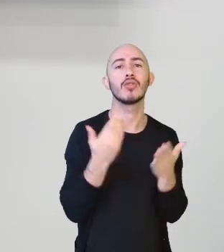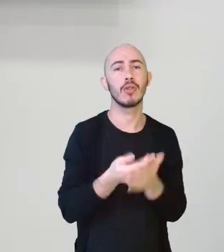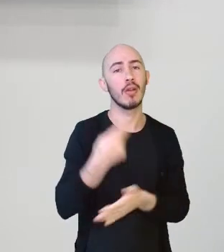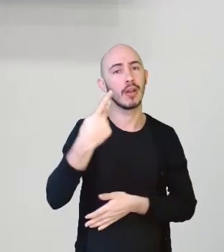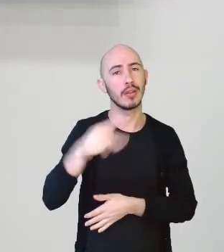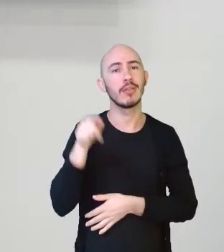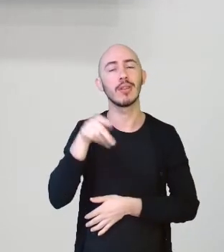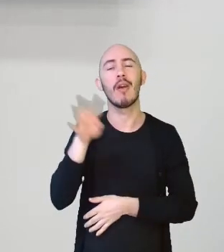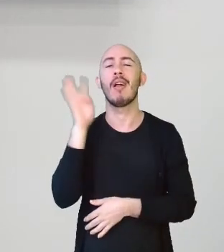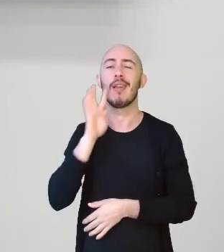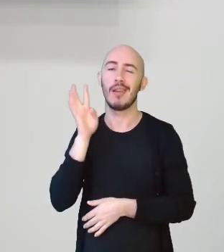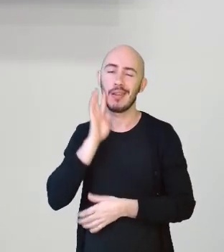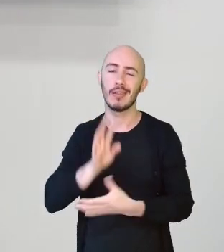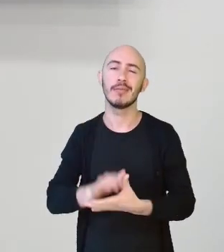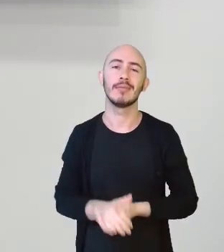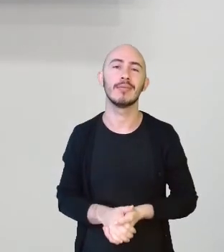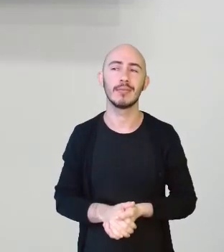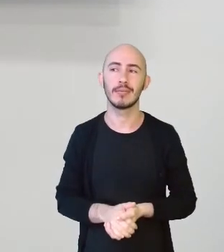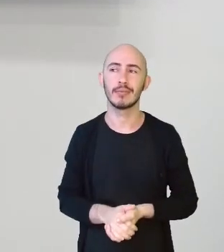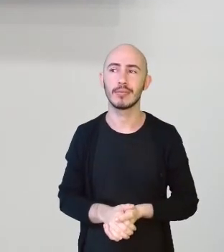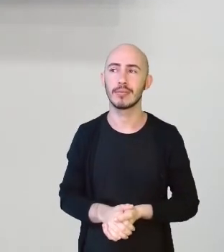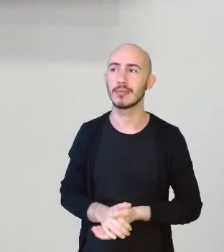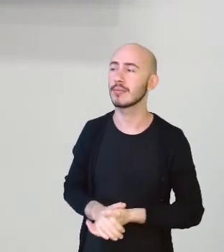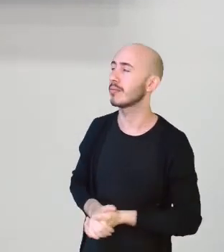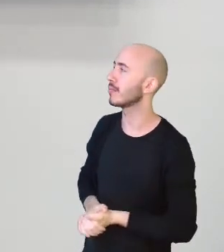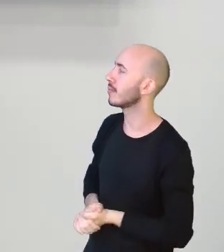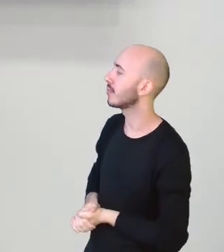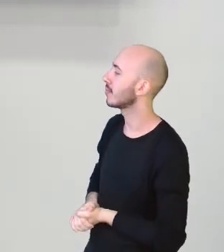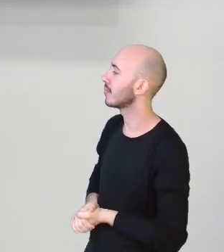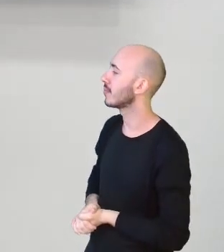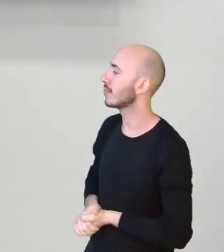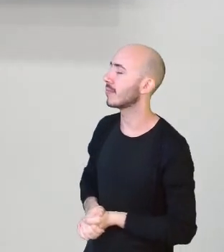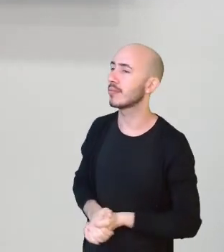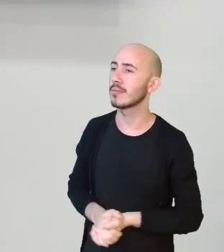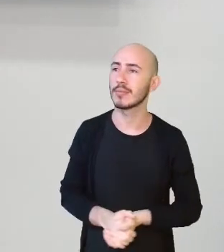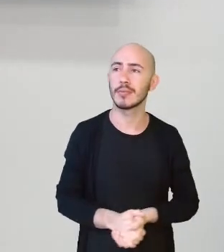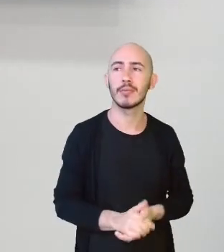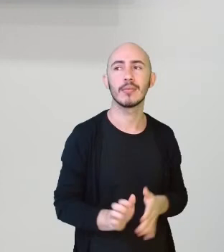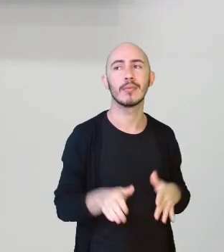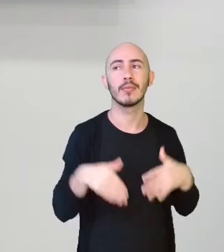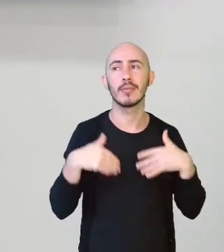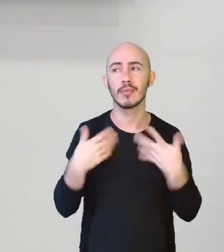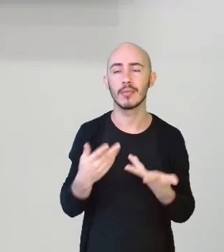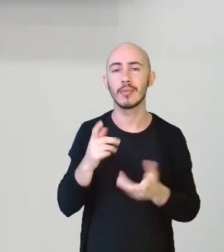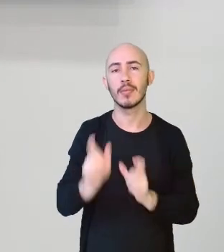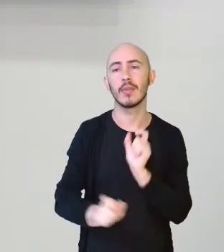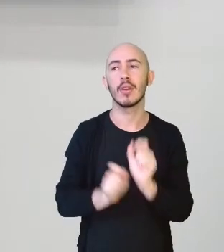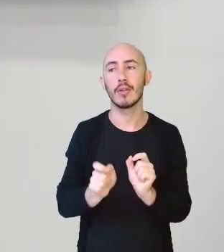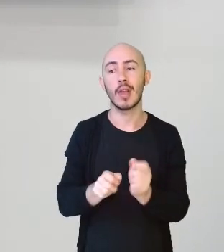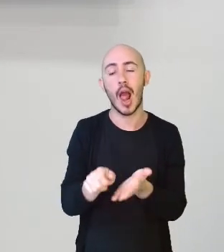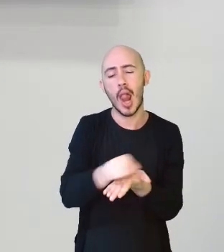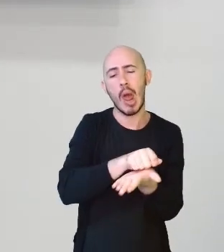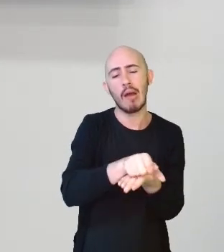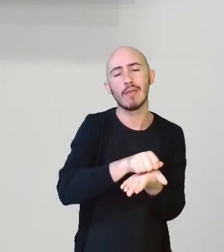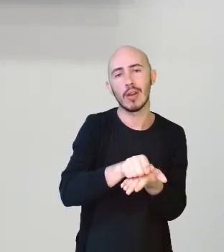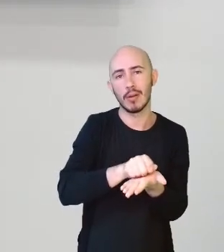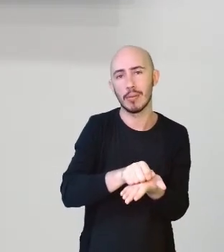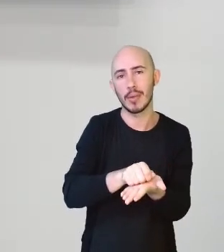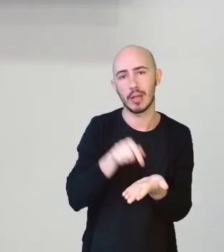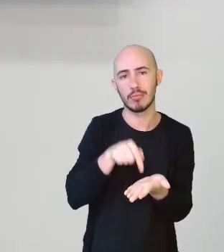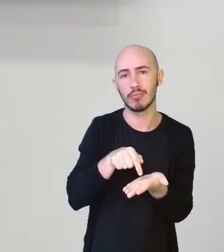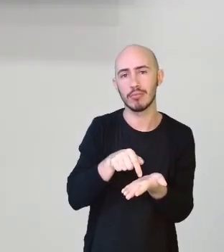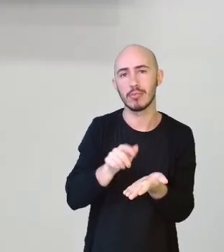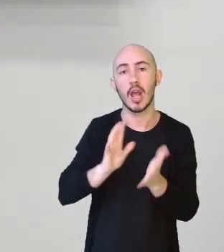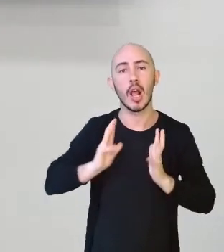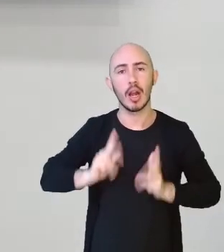ser muito legal. Vamos continuar. Ensaboe todas as louças de uma